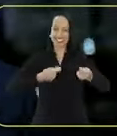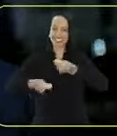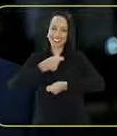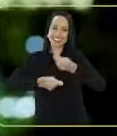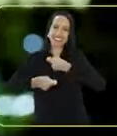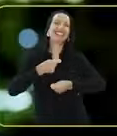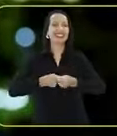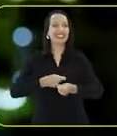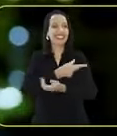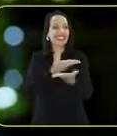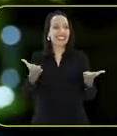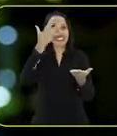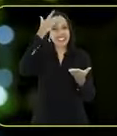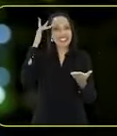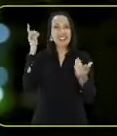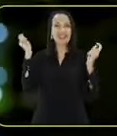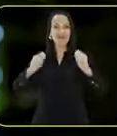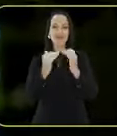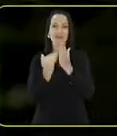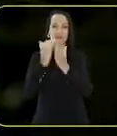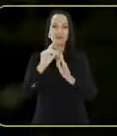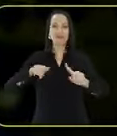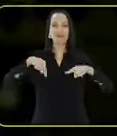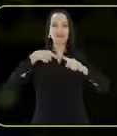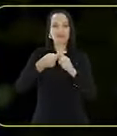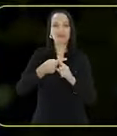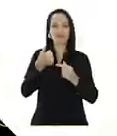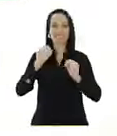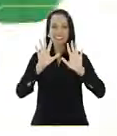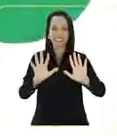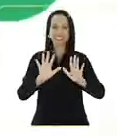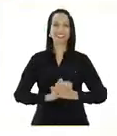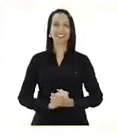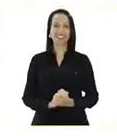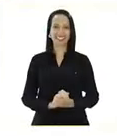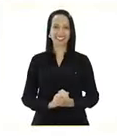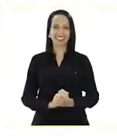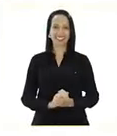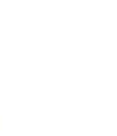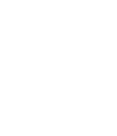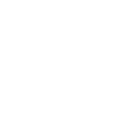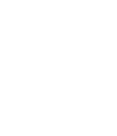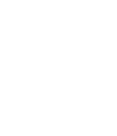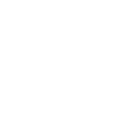próprio negócio. São Paulo é feito de pessoas que podem, e elas podem muito mais. É 10.